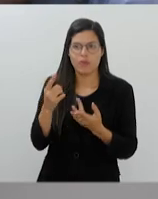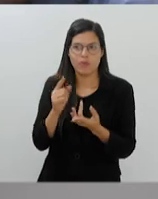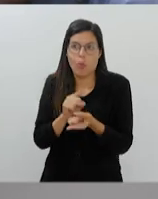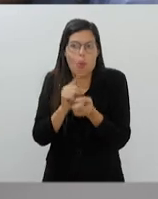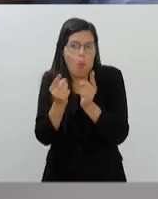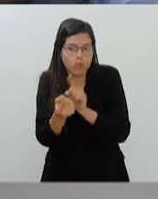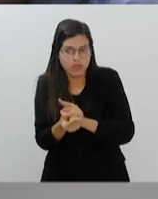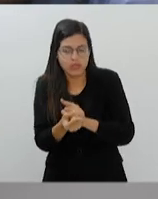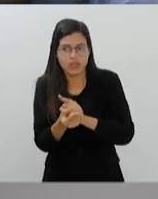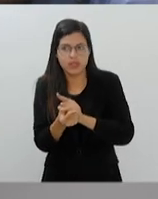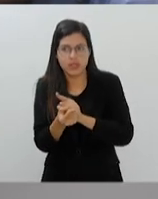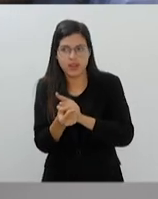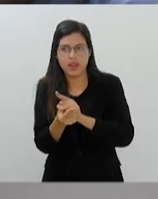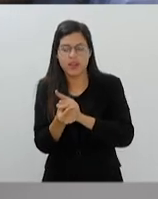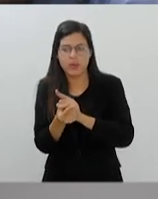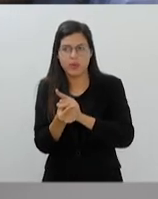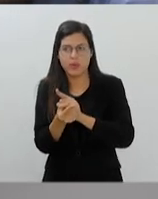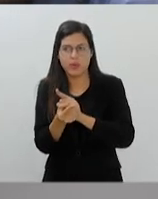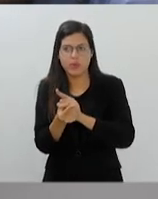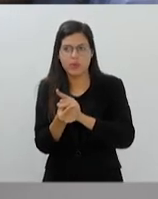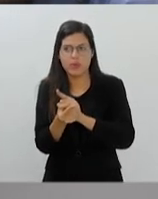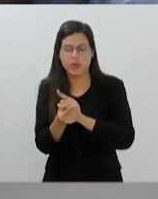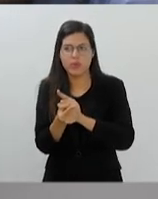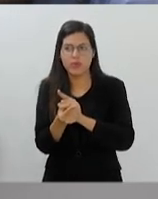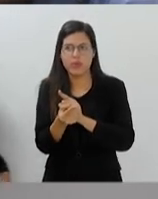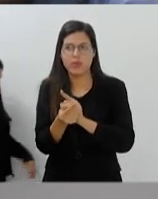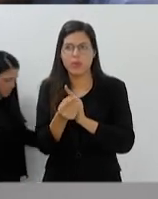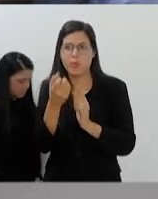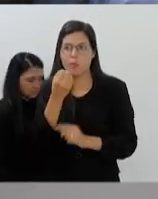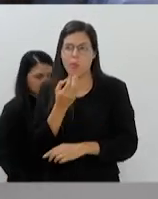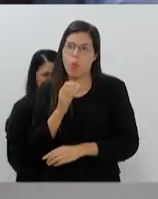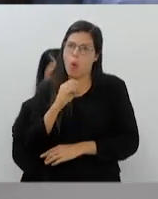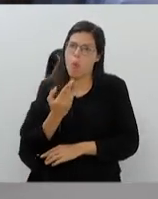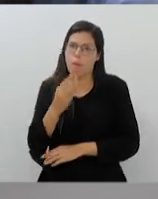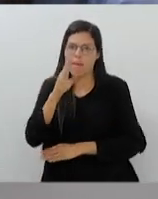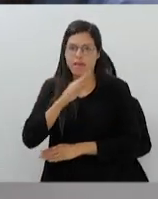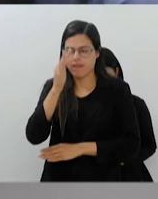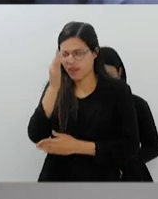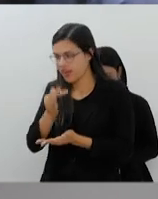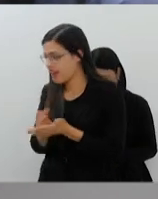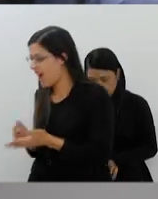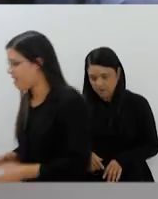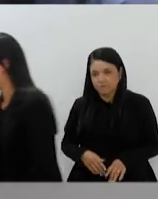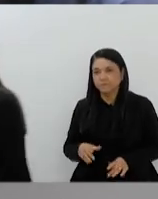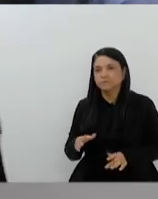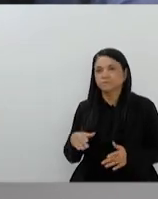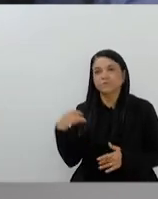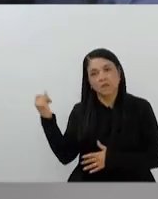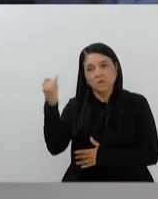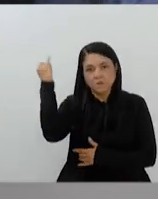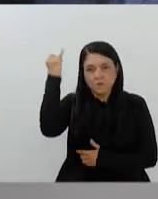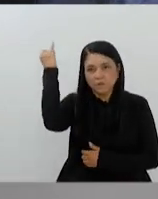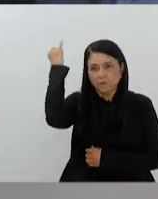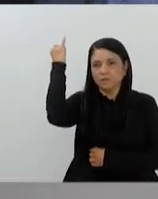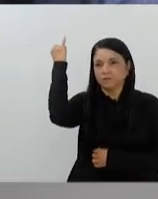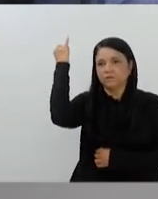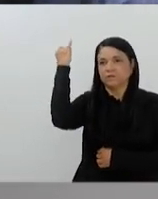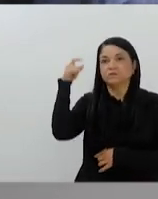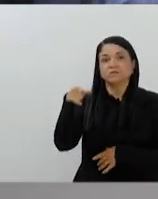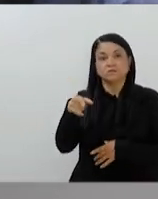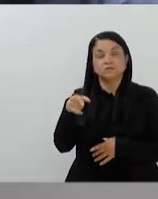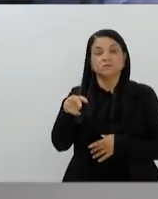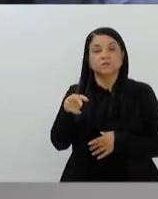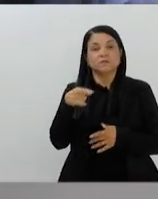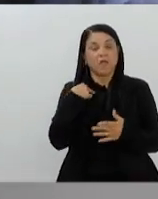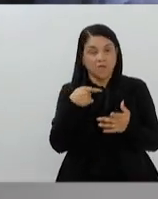de de eh boa boa ou má fé tá então isso é importante a gente não entrou nessa Seara ainda então alg uns